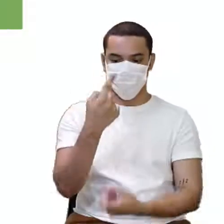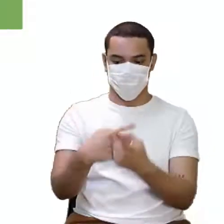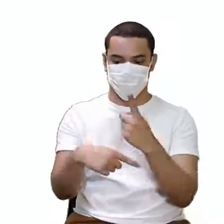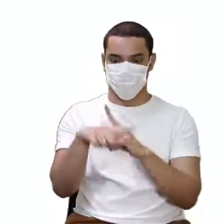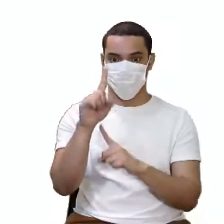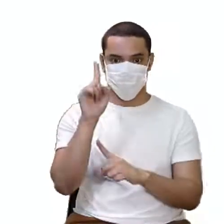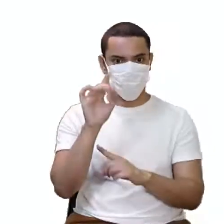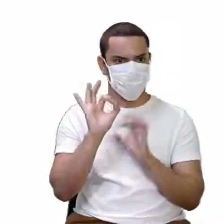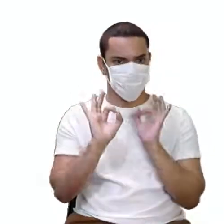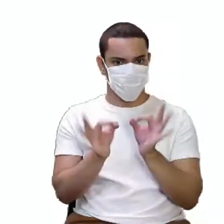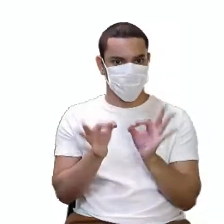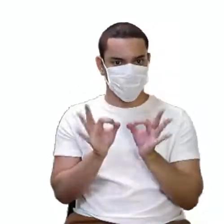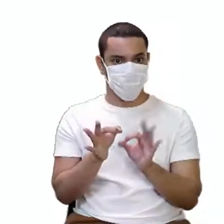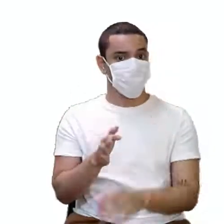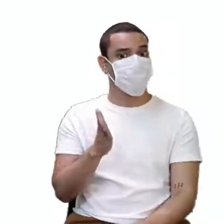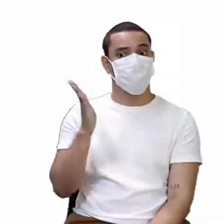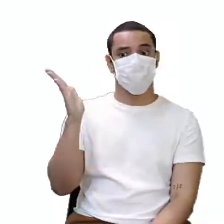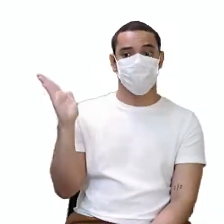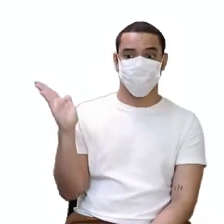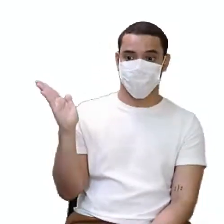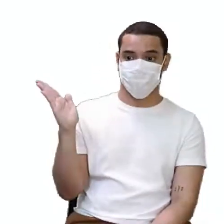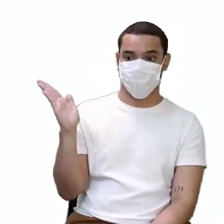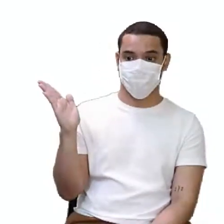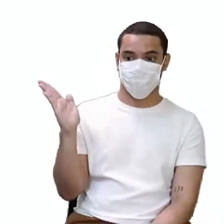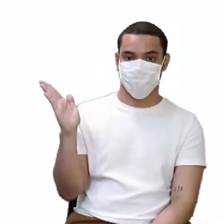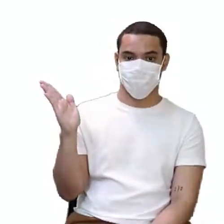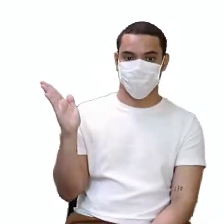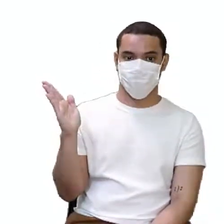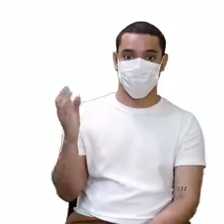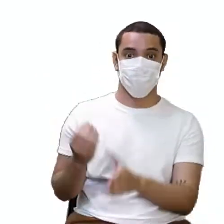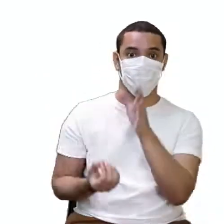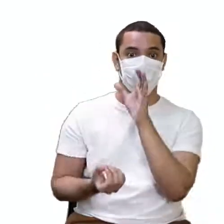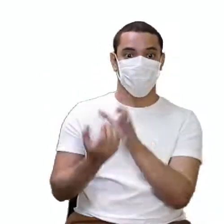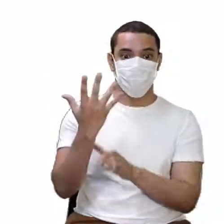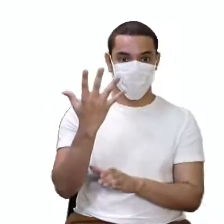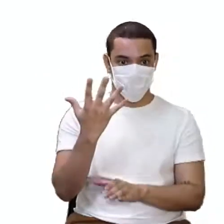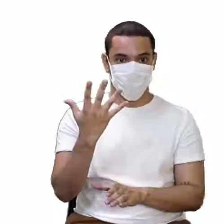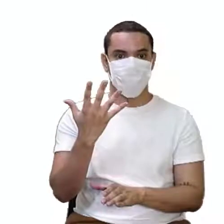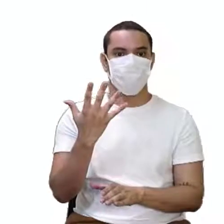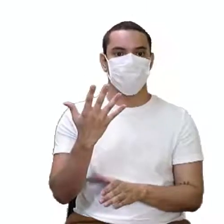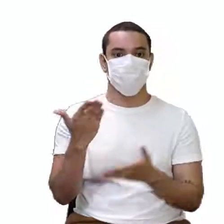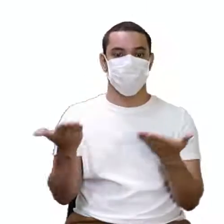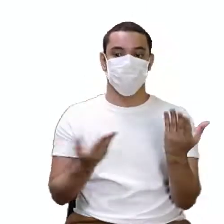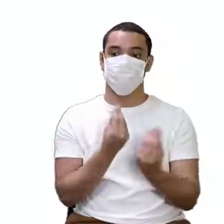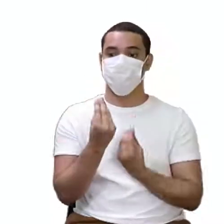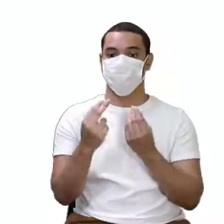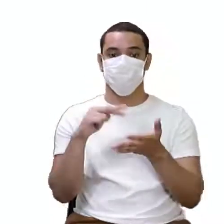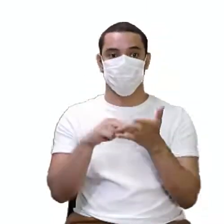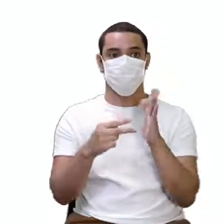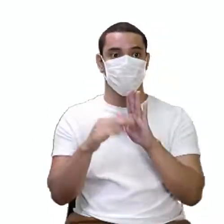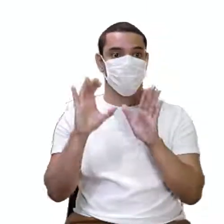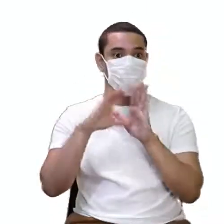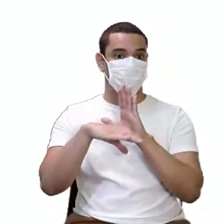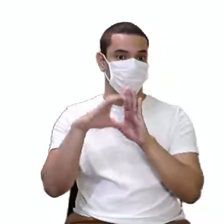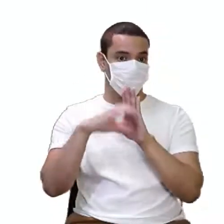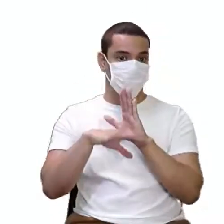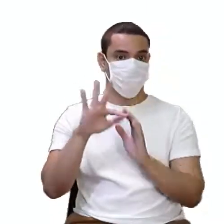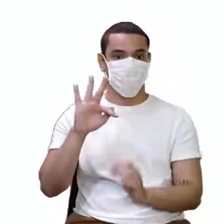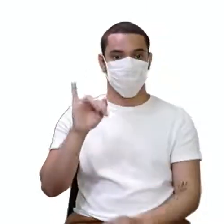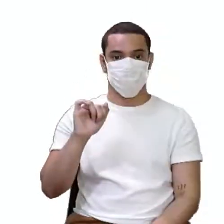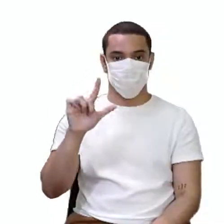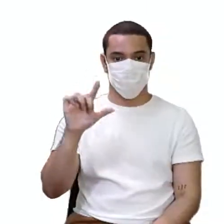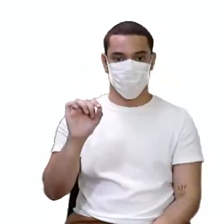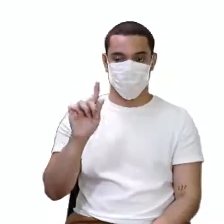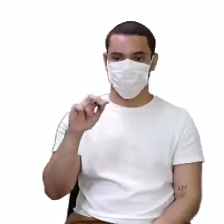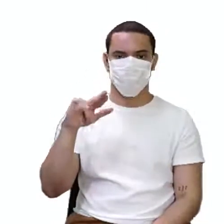evolutivos. Ok, galera? Então, vamos lá à origem, né? E vamos ao conceito dessa filogenia. O que de